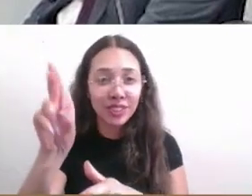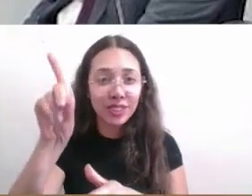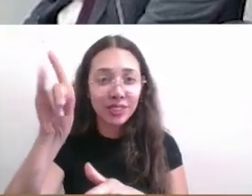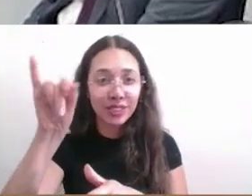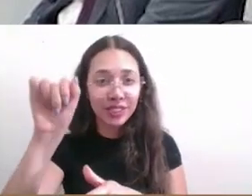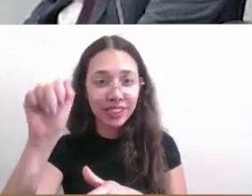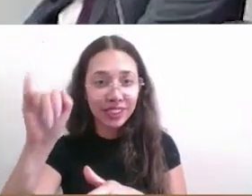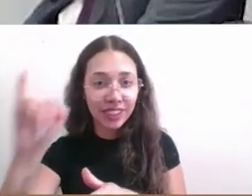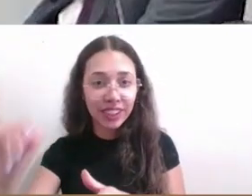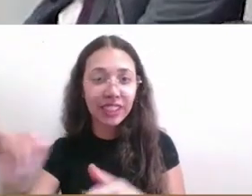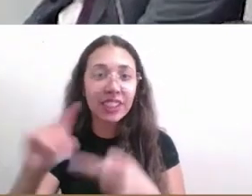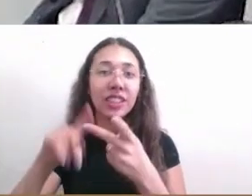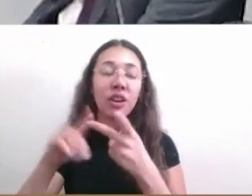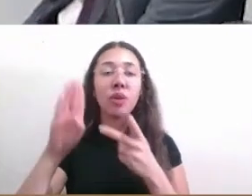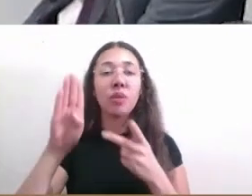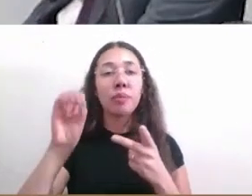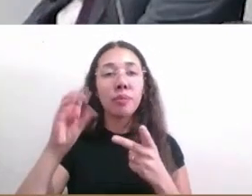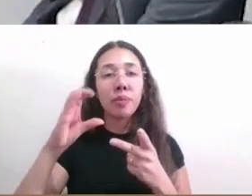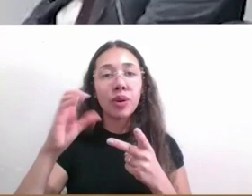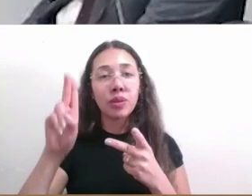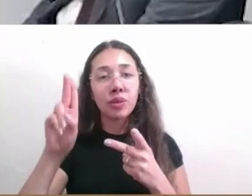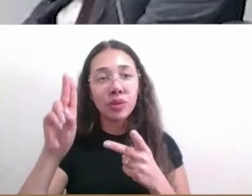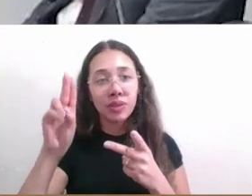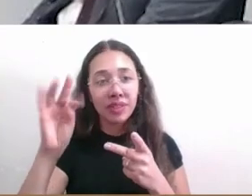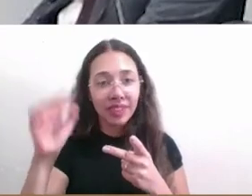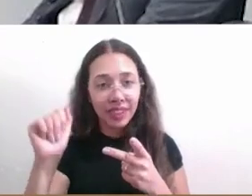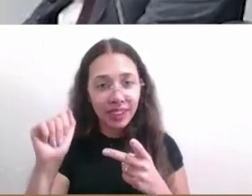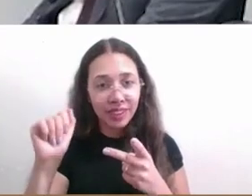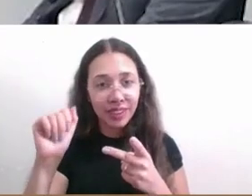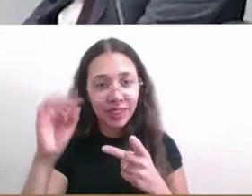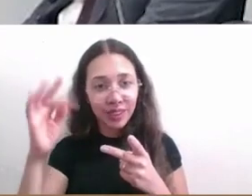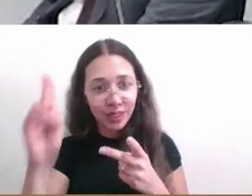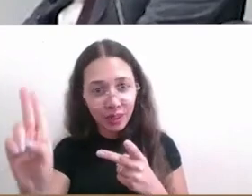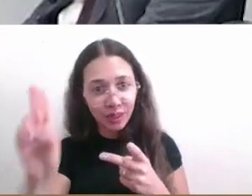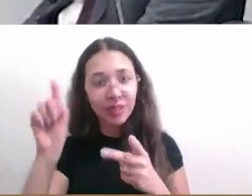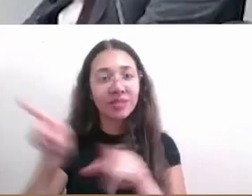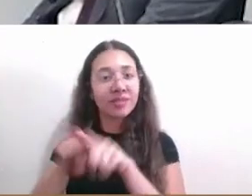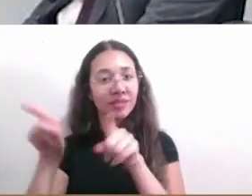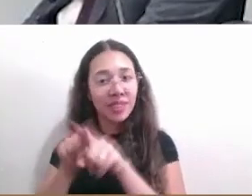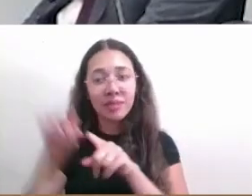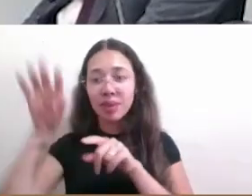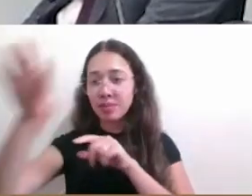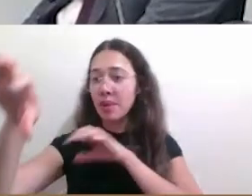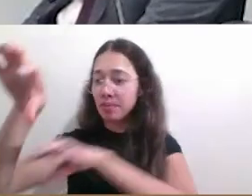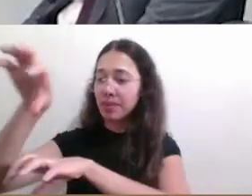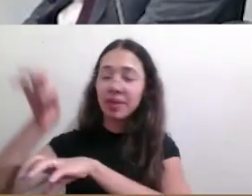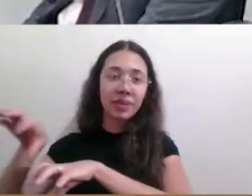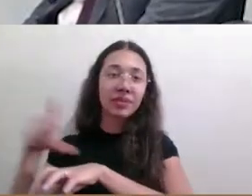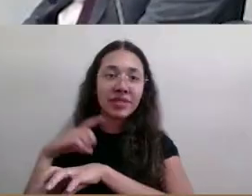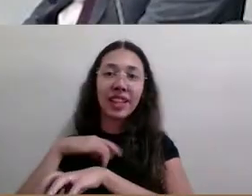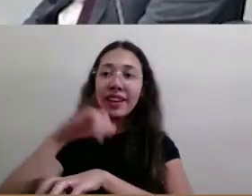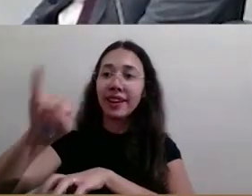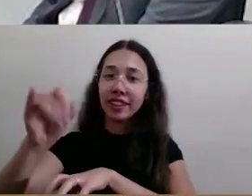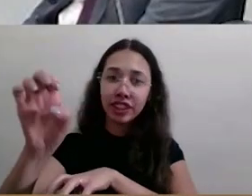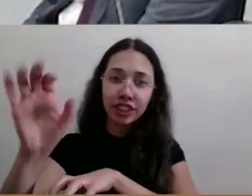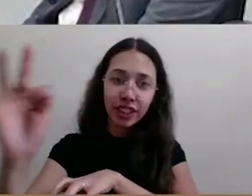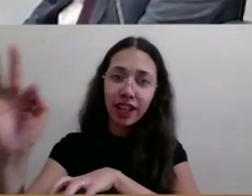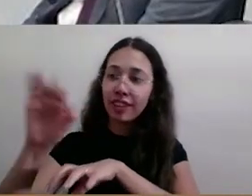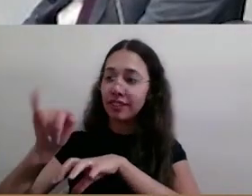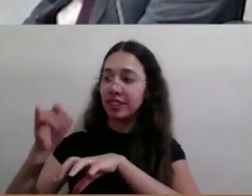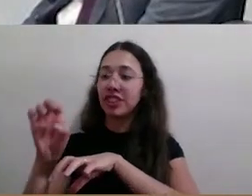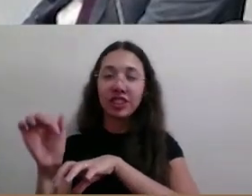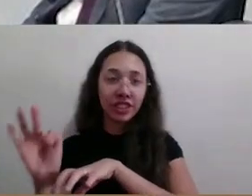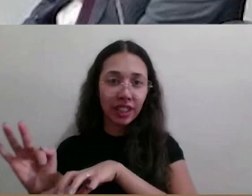Botucatu, uma vara nova de Botucatu, Avaré. E assim foi. Tudo era JEF. E quando isso era instalado, nós não